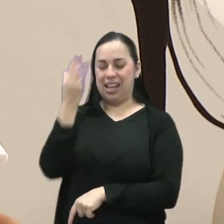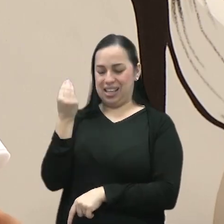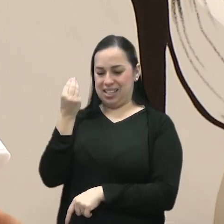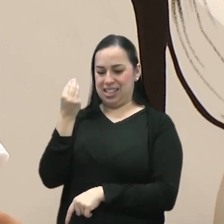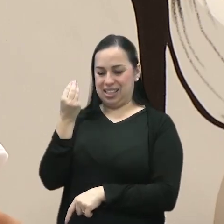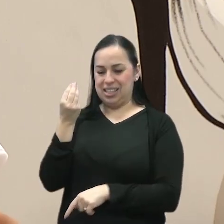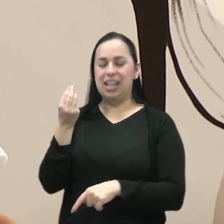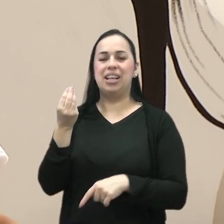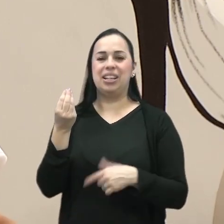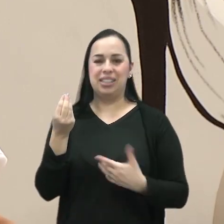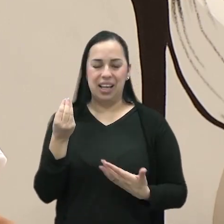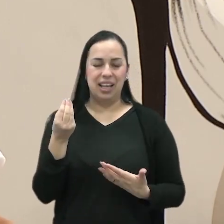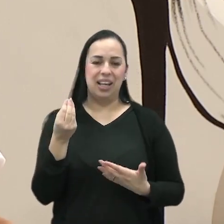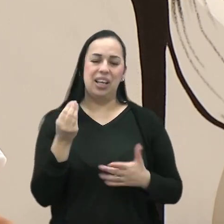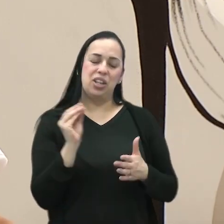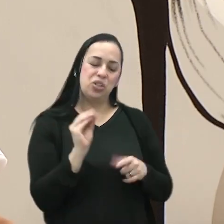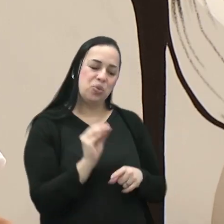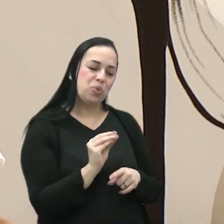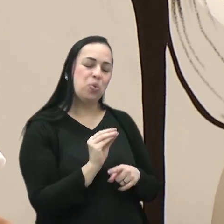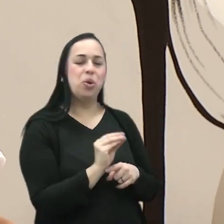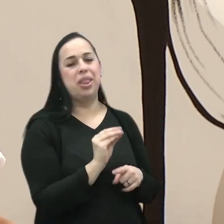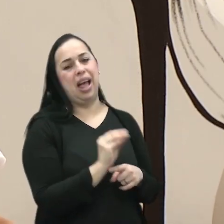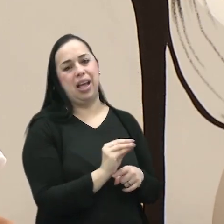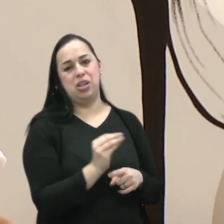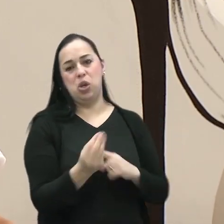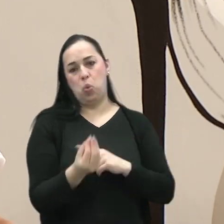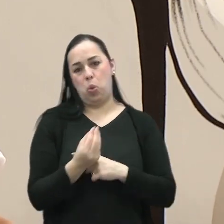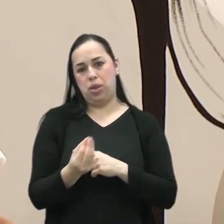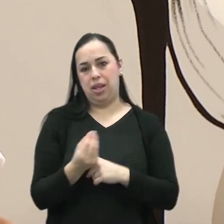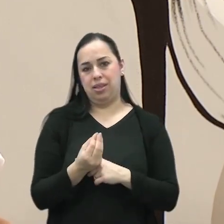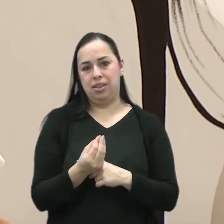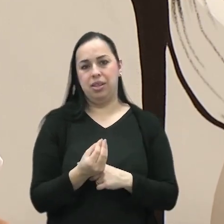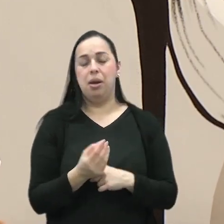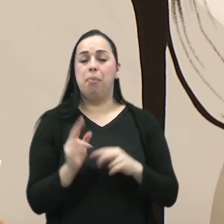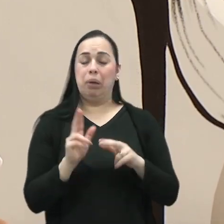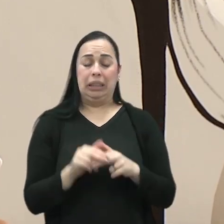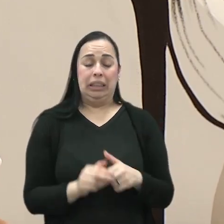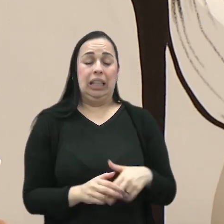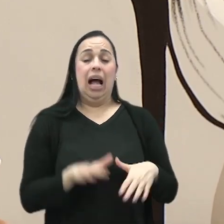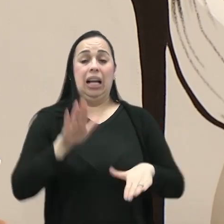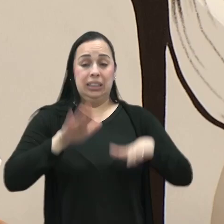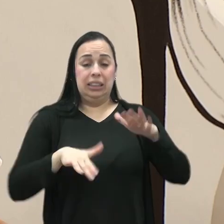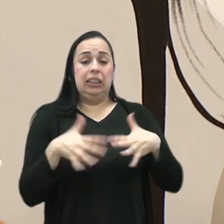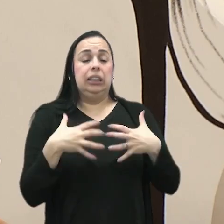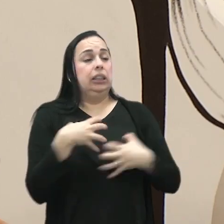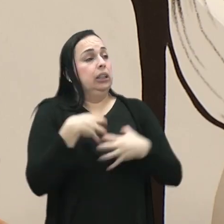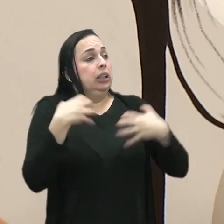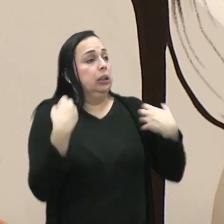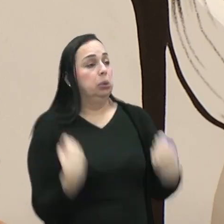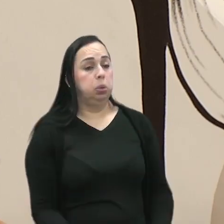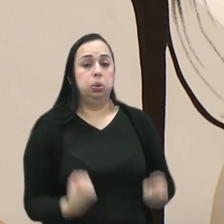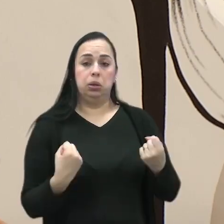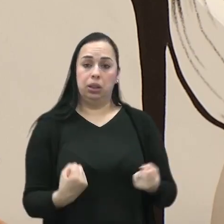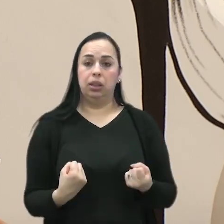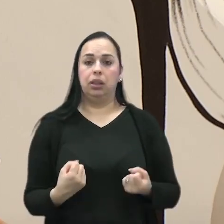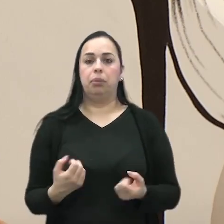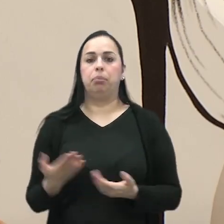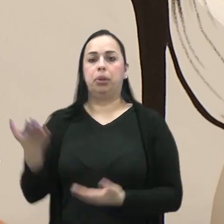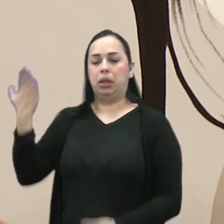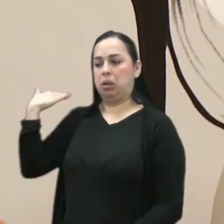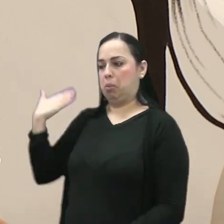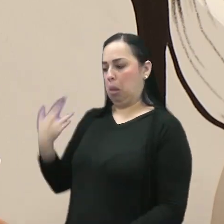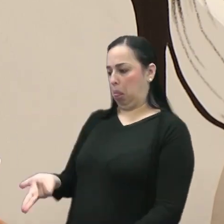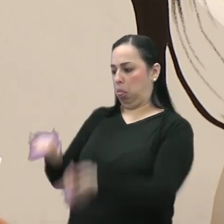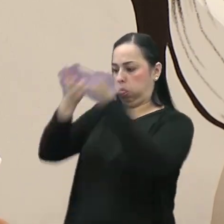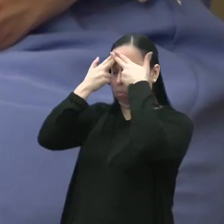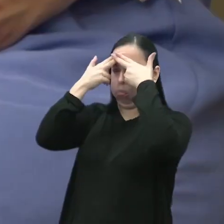se entregar amor, né? E a maternidade acaba ficando pesada por conta disso e também por conta dos traumas